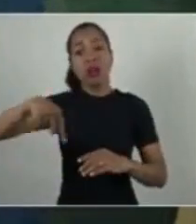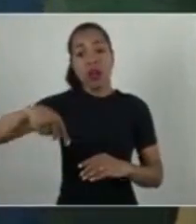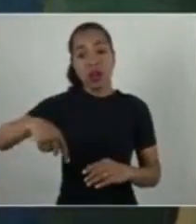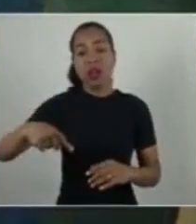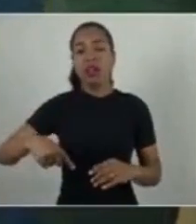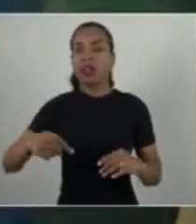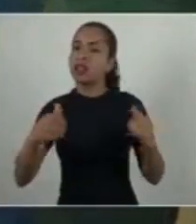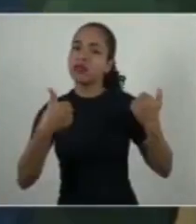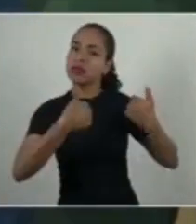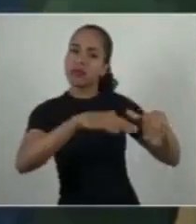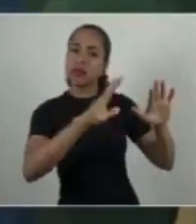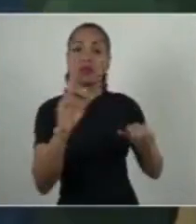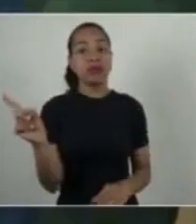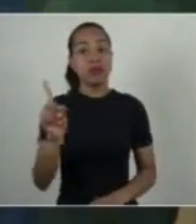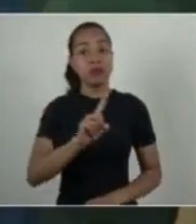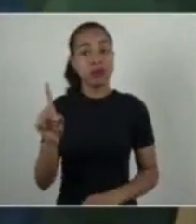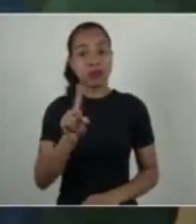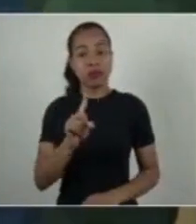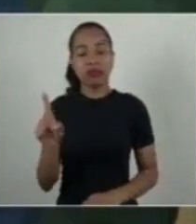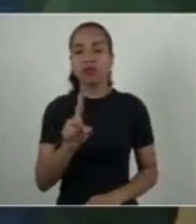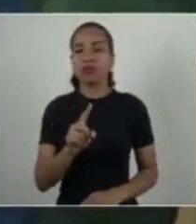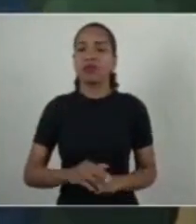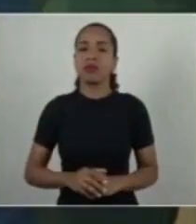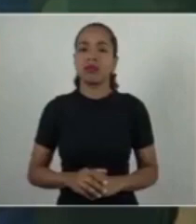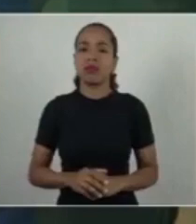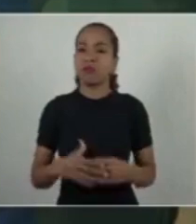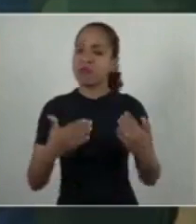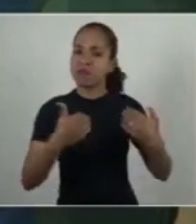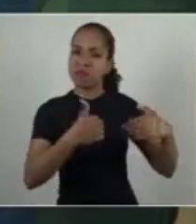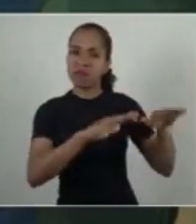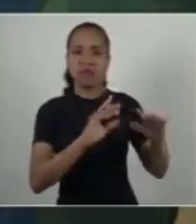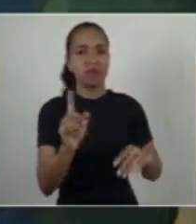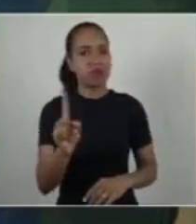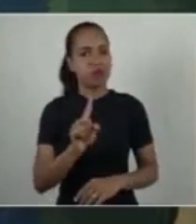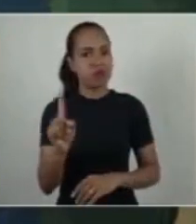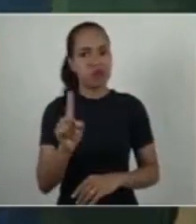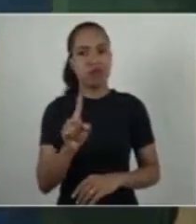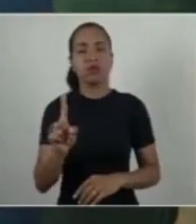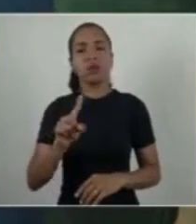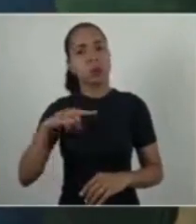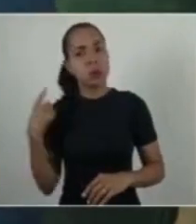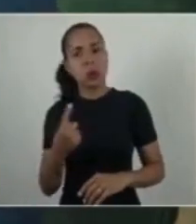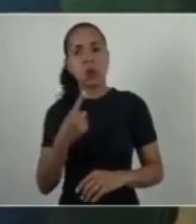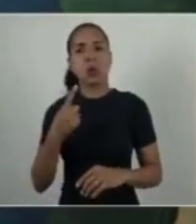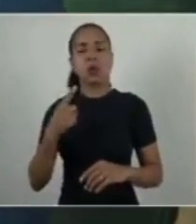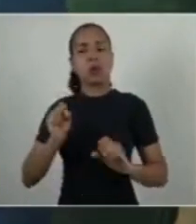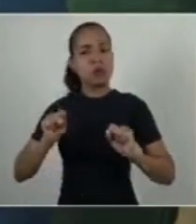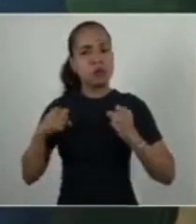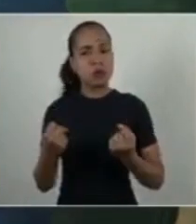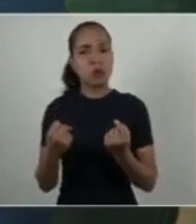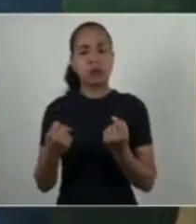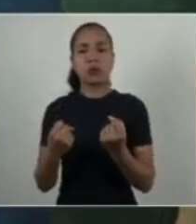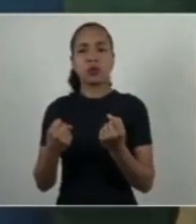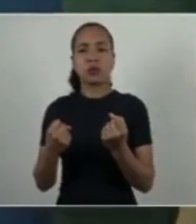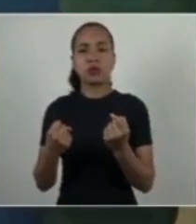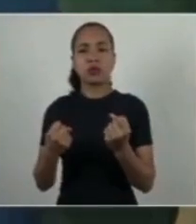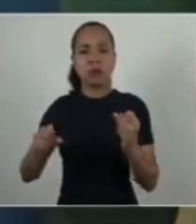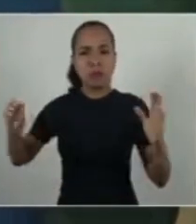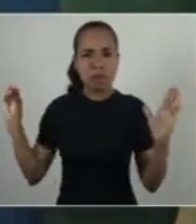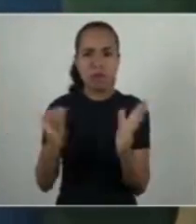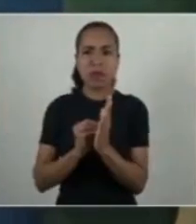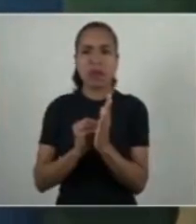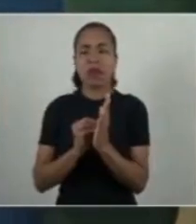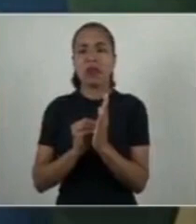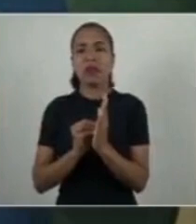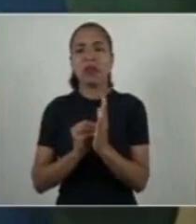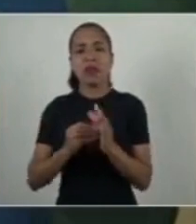deixar passar em branco essa Câmara não vai deixar passar em branco vamos atuar no código de postura do município o poste